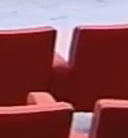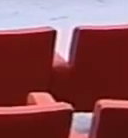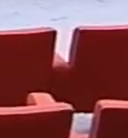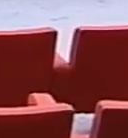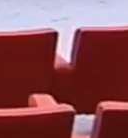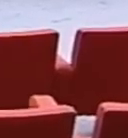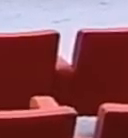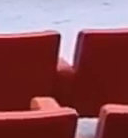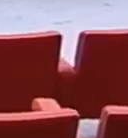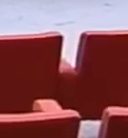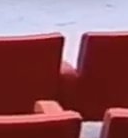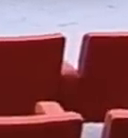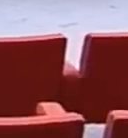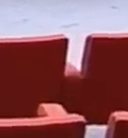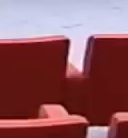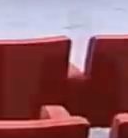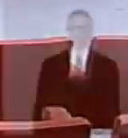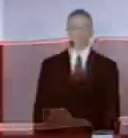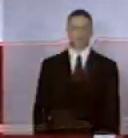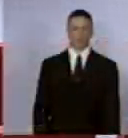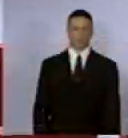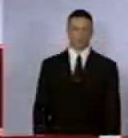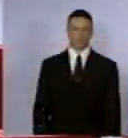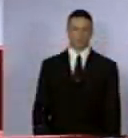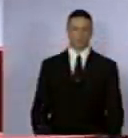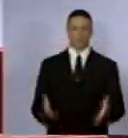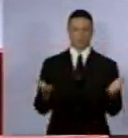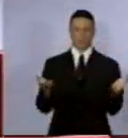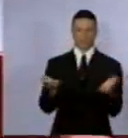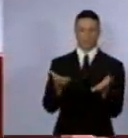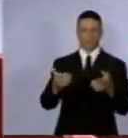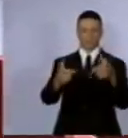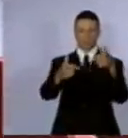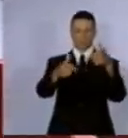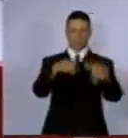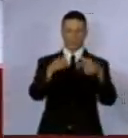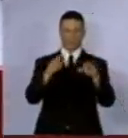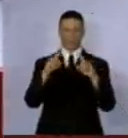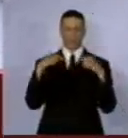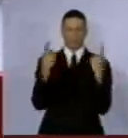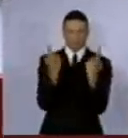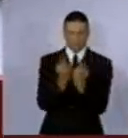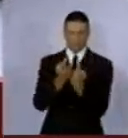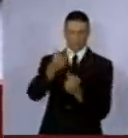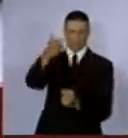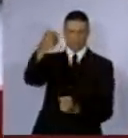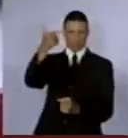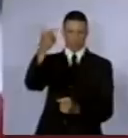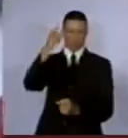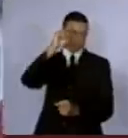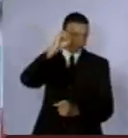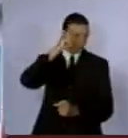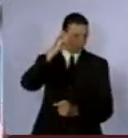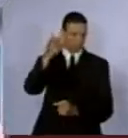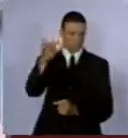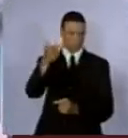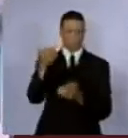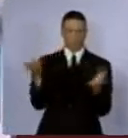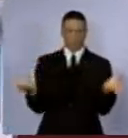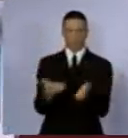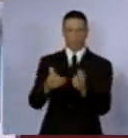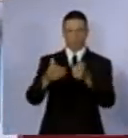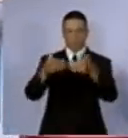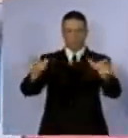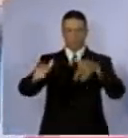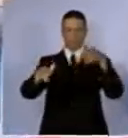Nós passaremos aos trabalhos de hoje, segundo dia. Declaro aberto os